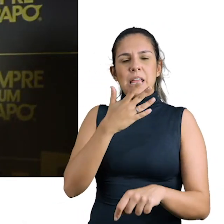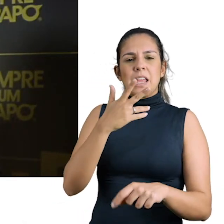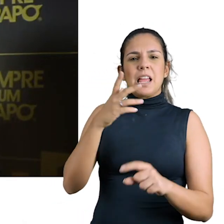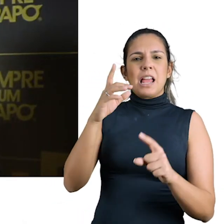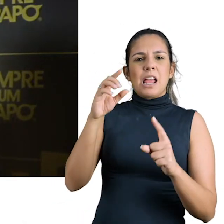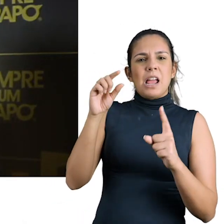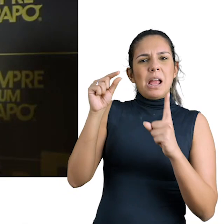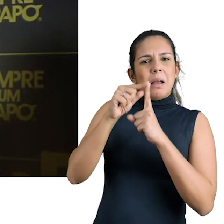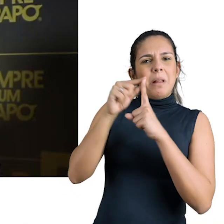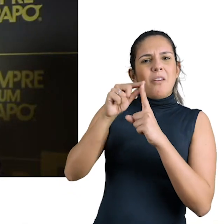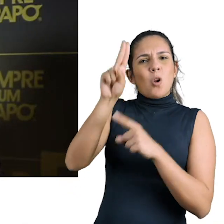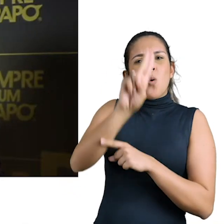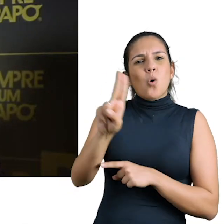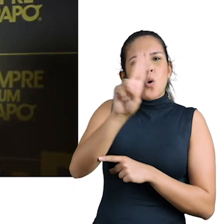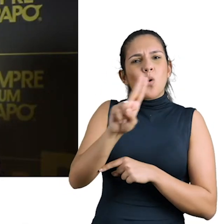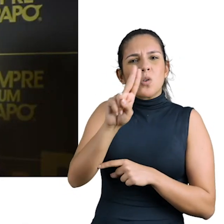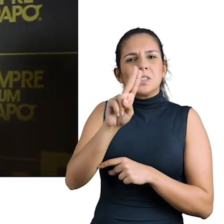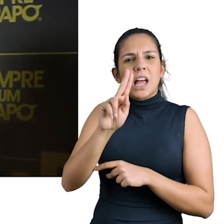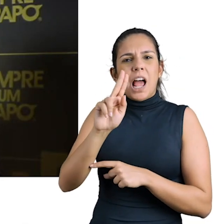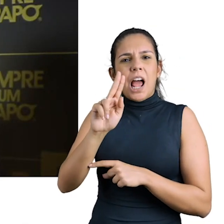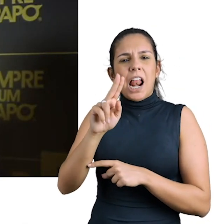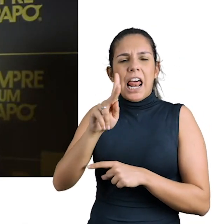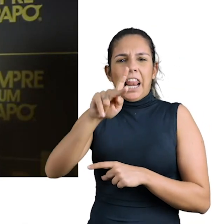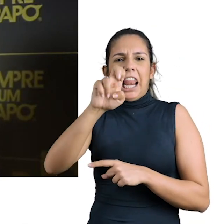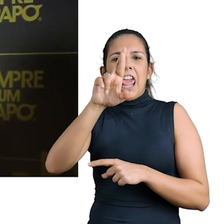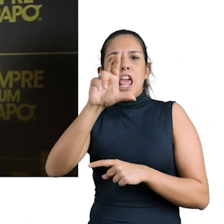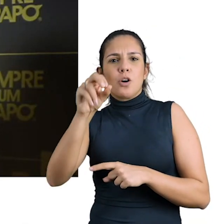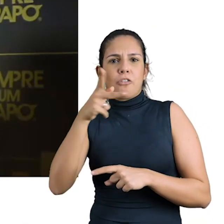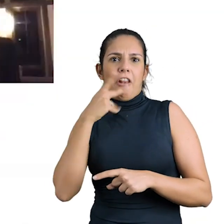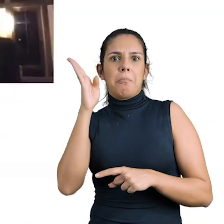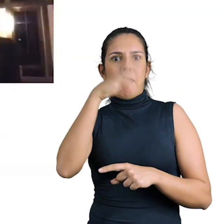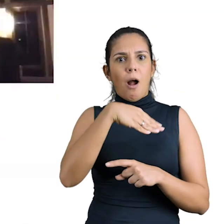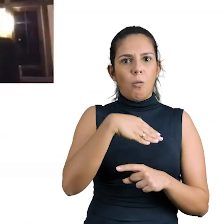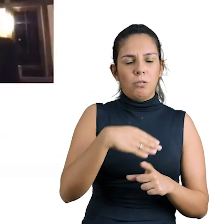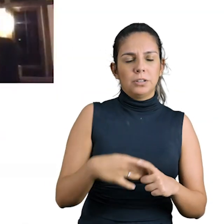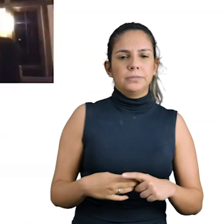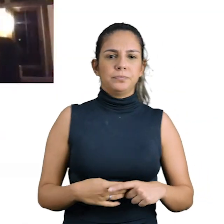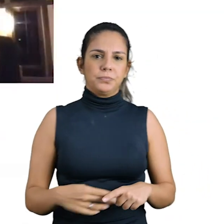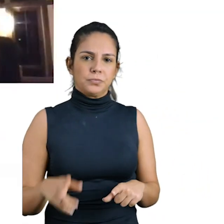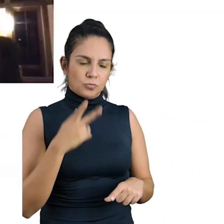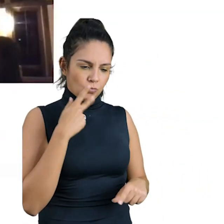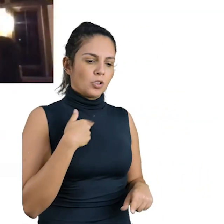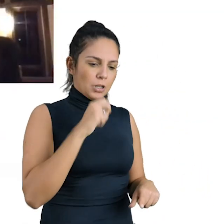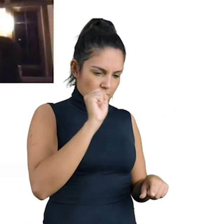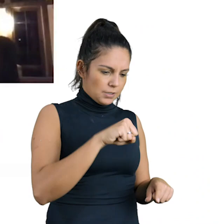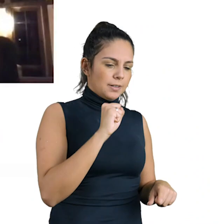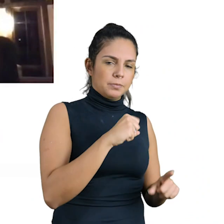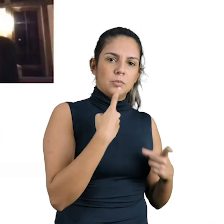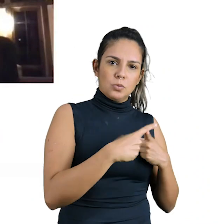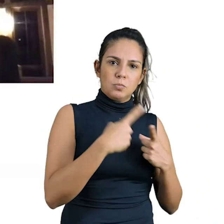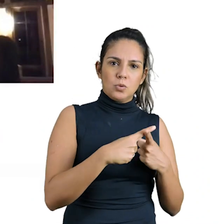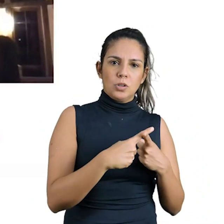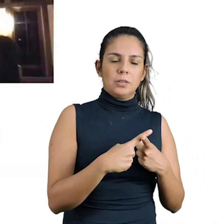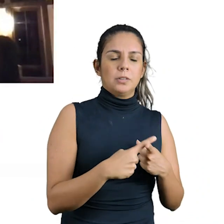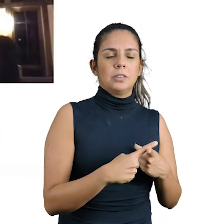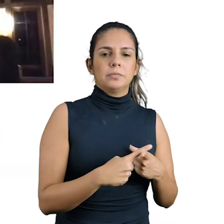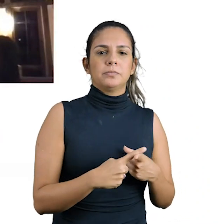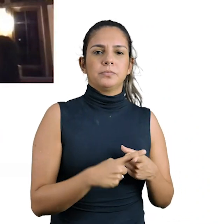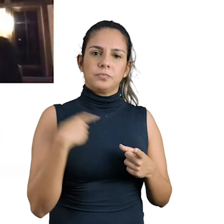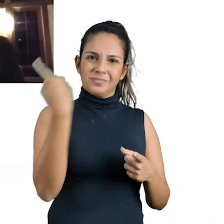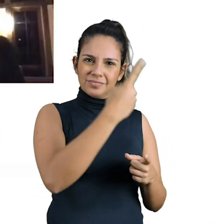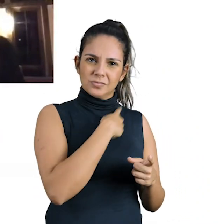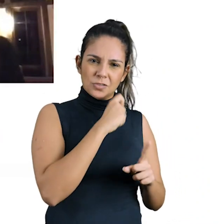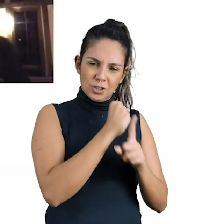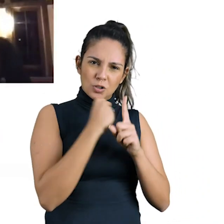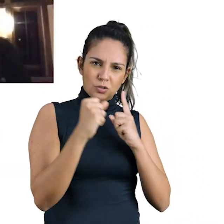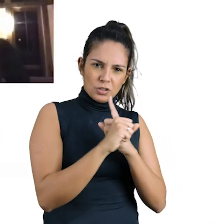assuntos, enegrecer, falar um assunto negro, preto, essa coisa toda. Se eu sou a favor, eu sou. Porque eu penso que a